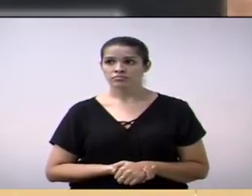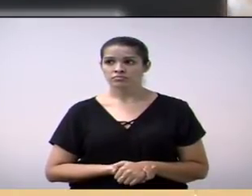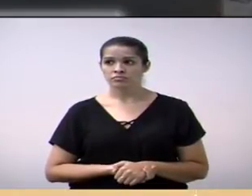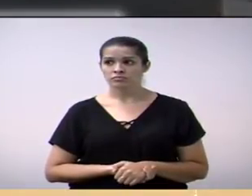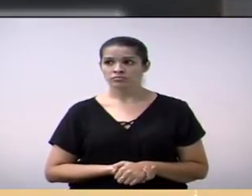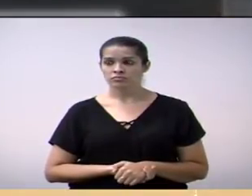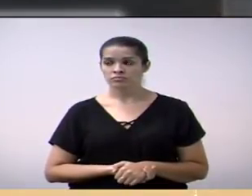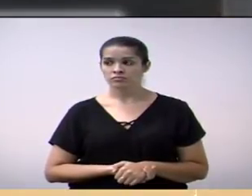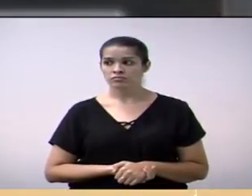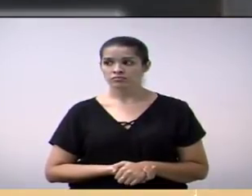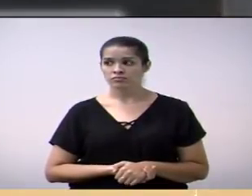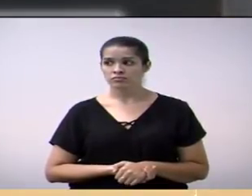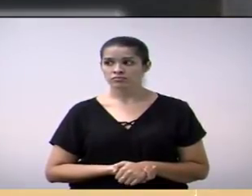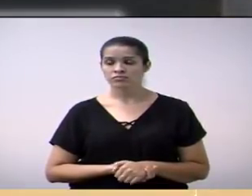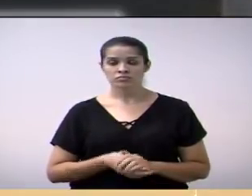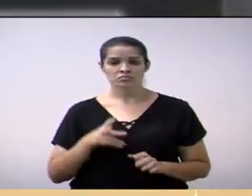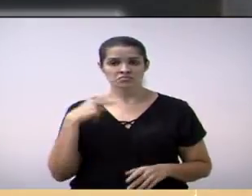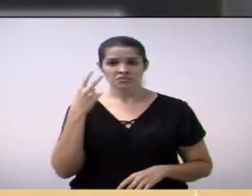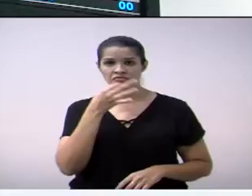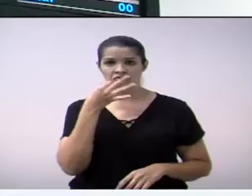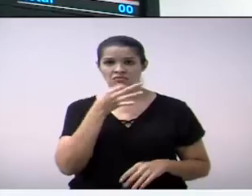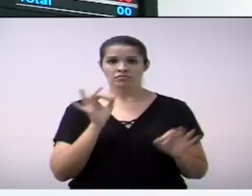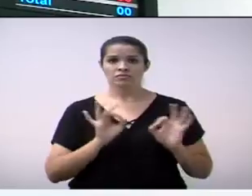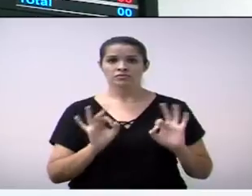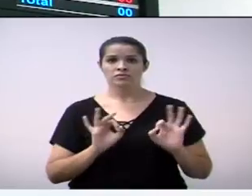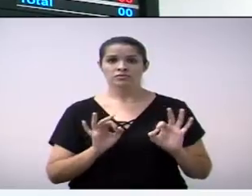Ninguém mais querendo usar a palavra, o pedido está em votação.